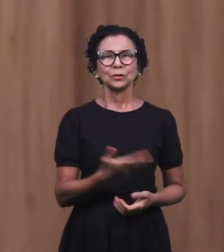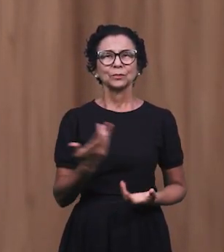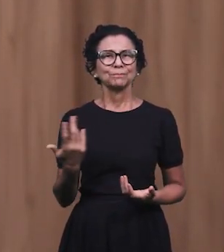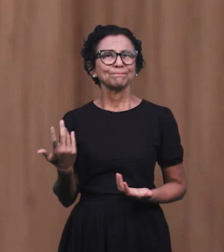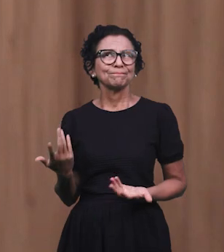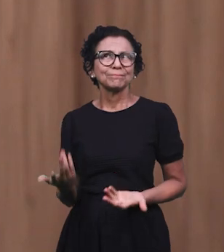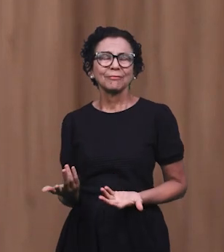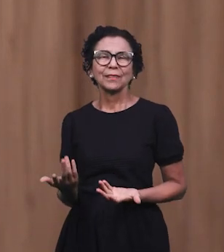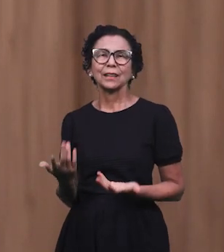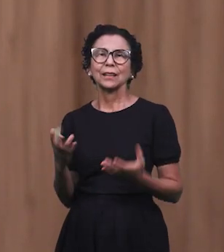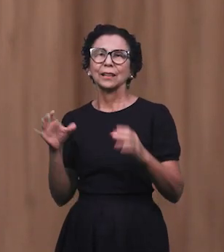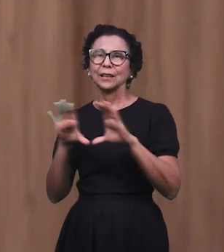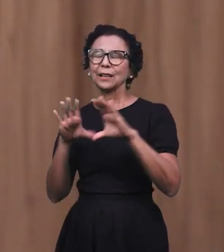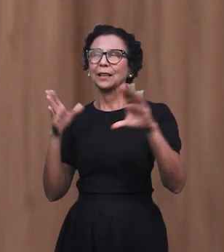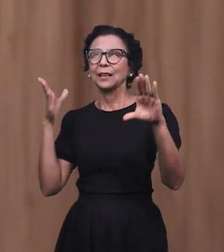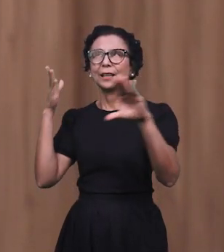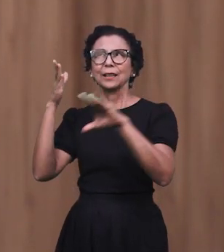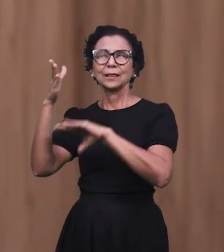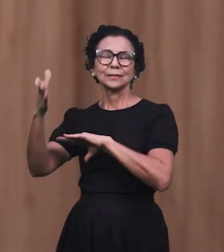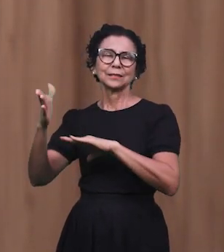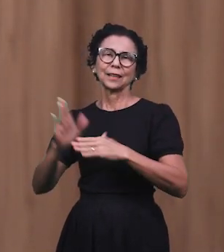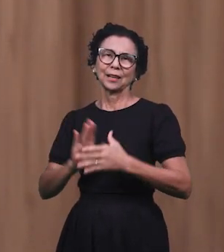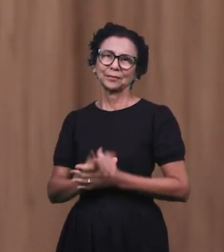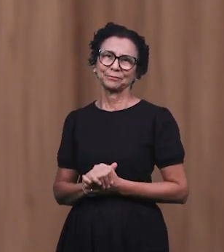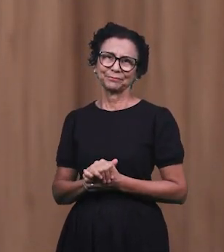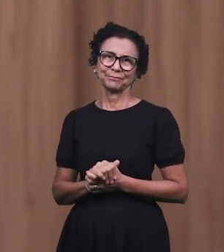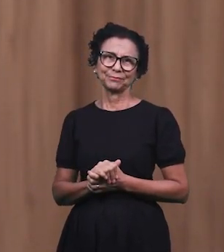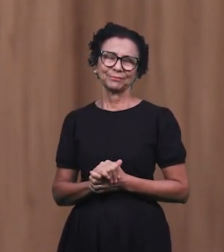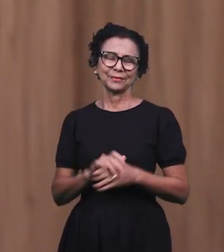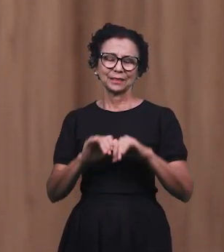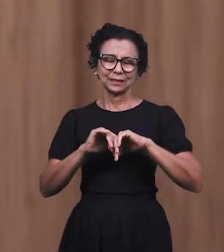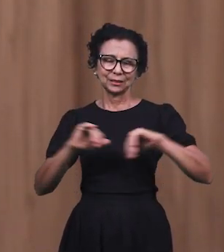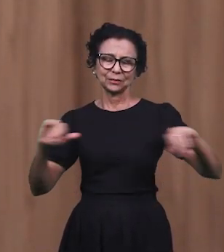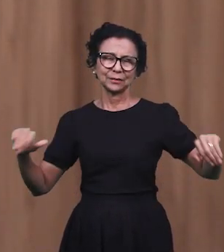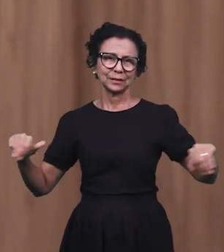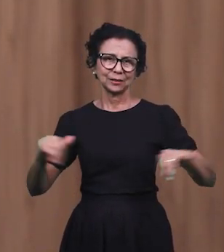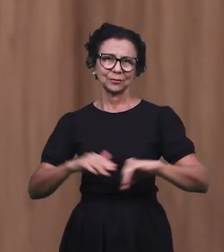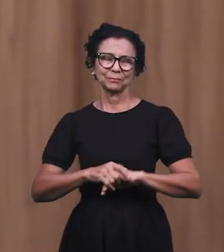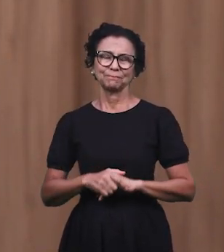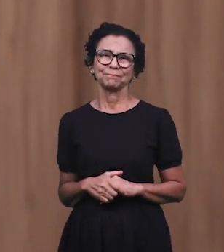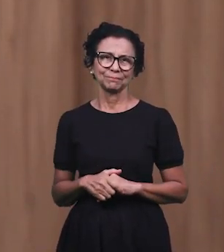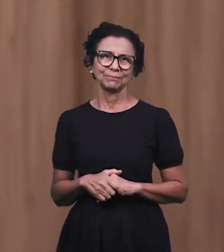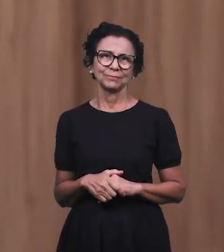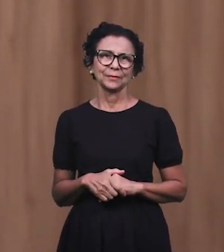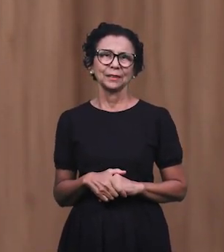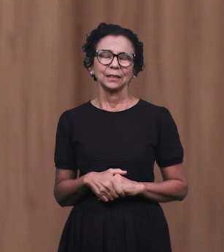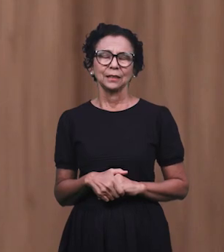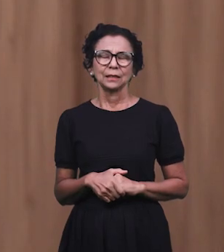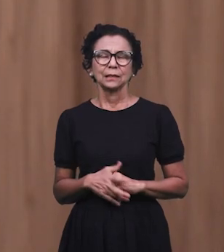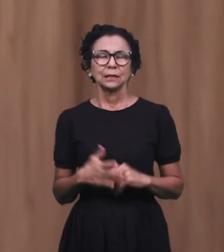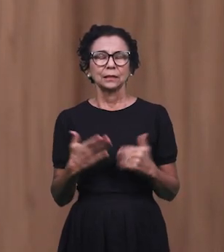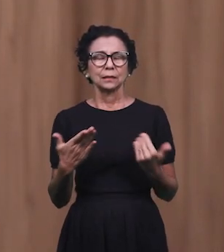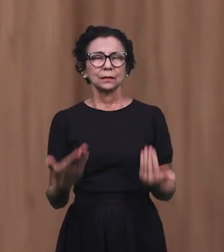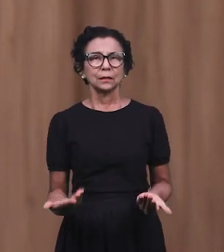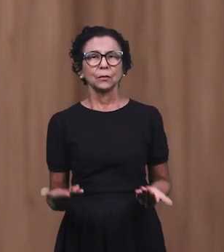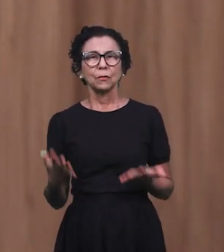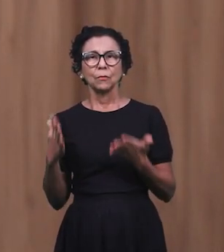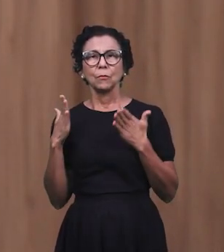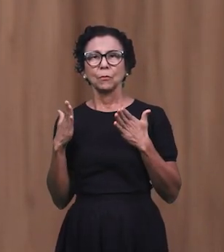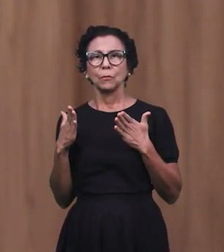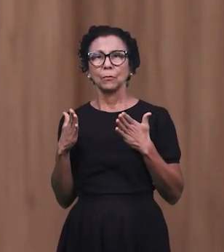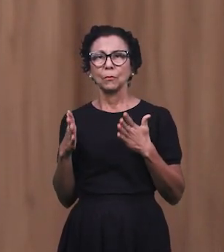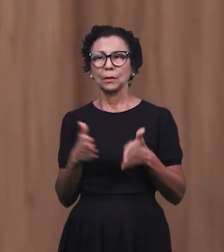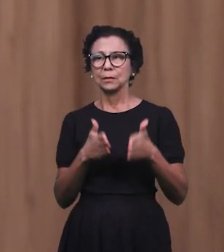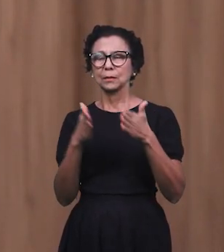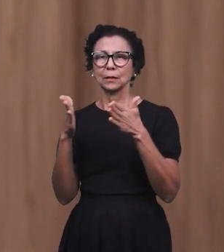universo redentor, que é o universo do Senhor, que é o universo onde a nossa alma se está. E aí, essa transposição,